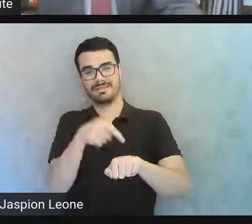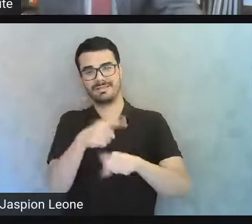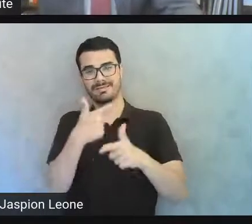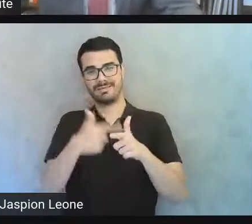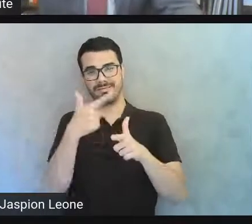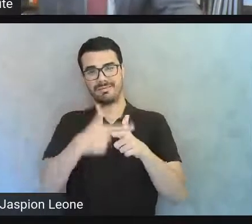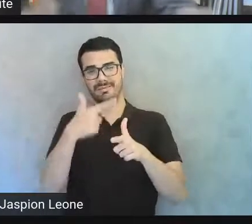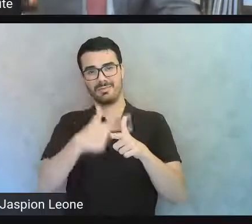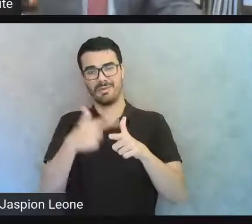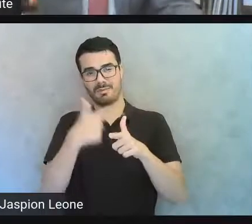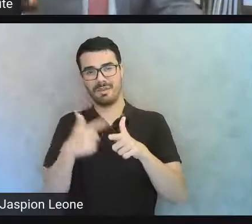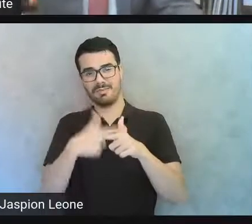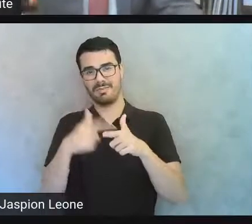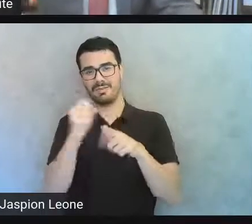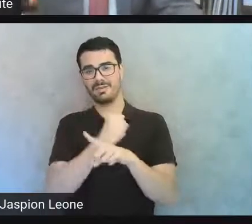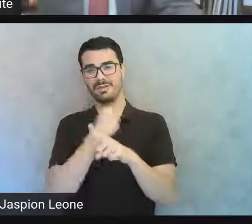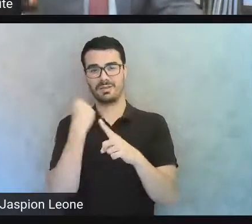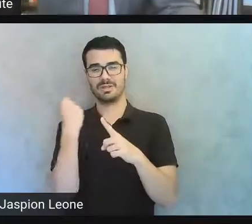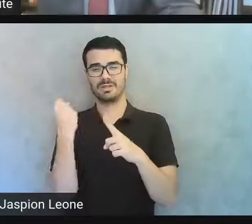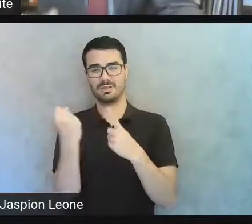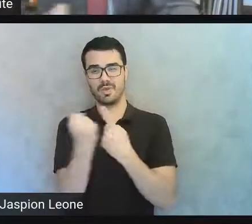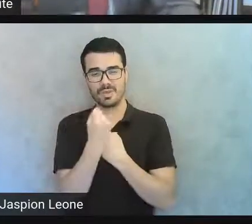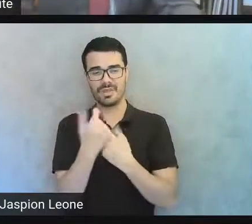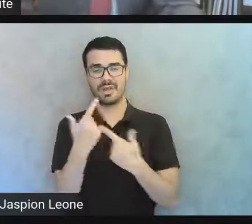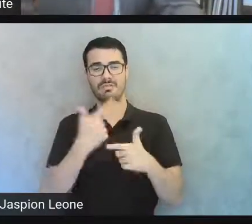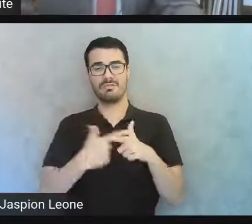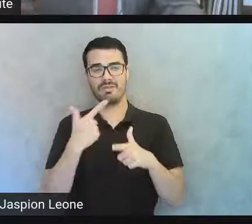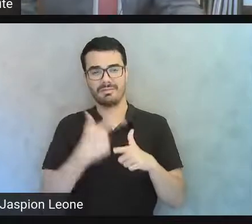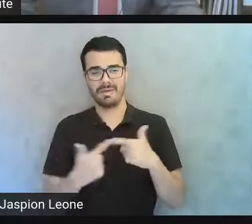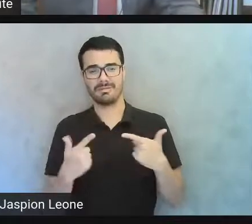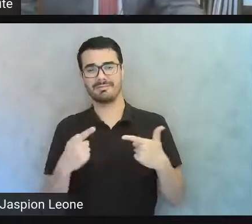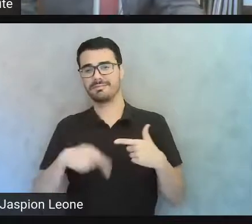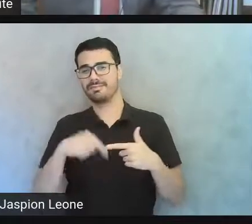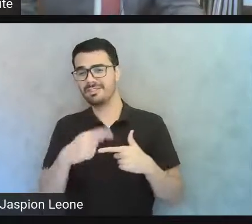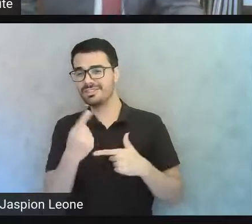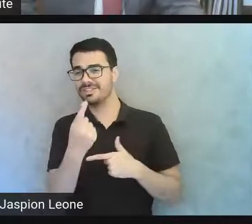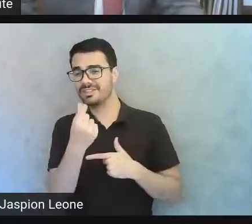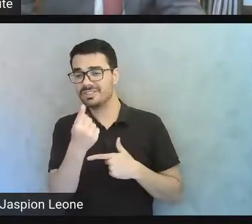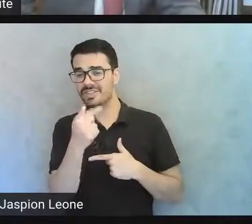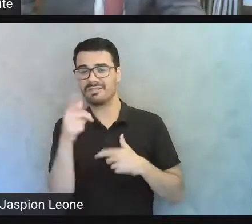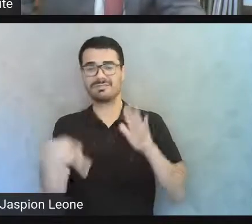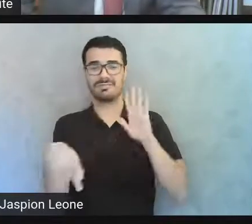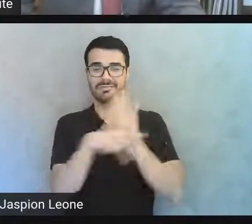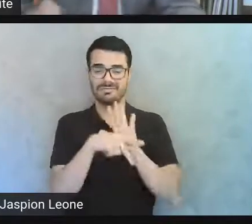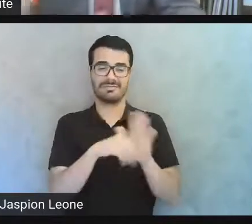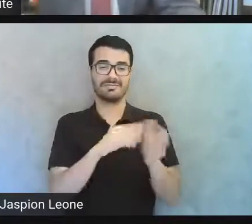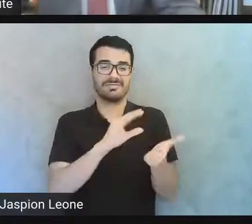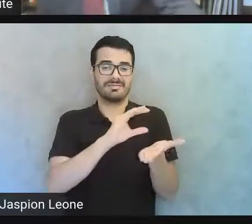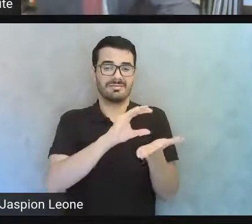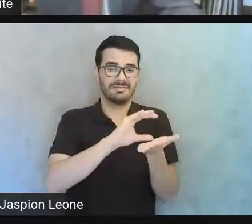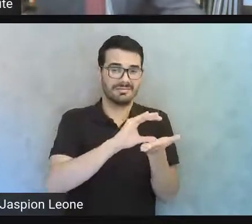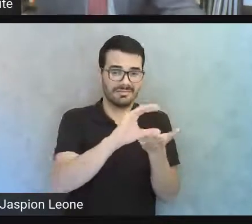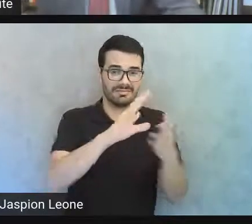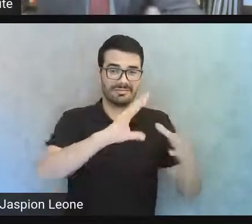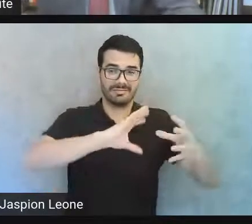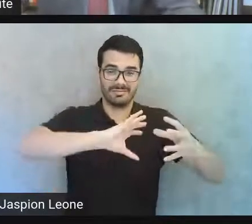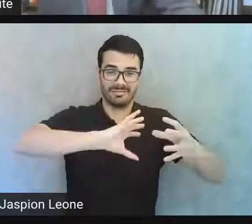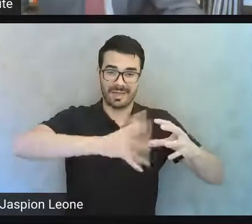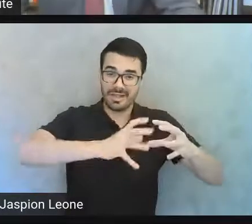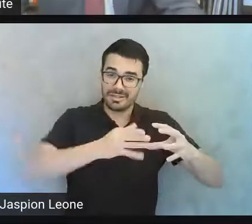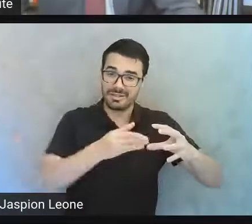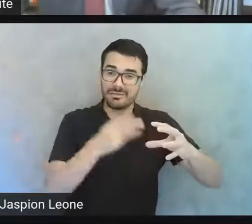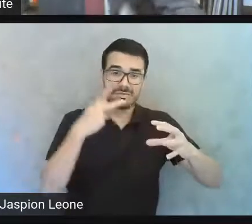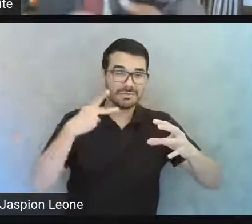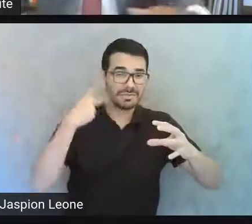problemas sociais, é um absurdo desembolsar recursos públicos para financiar a eleição de